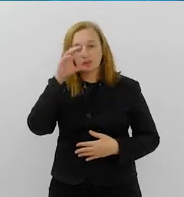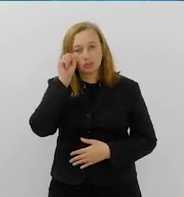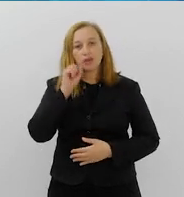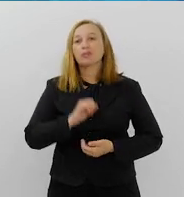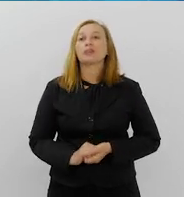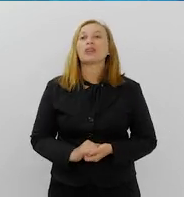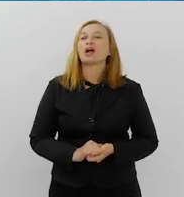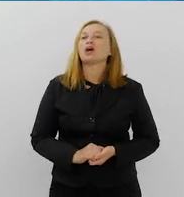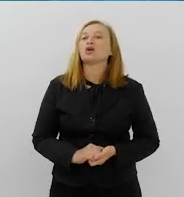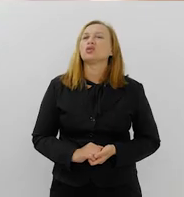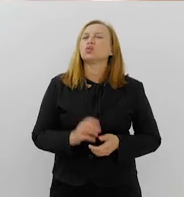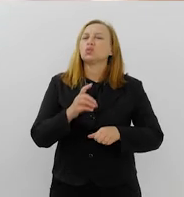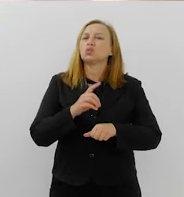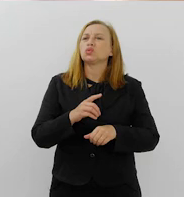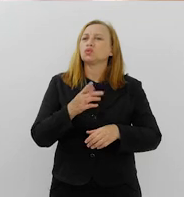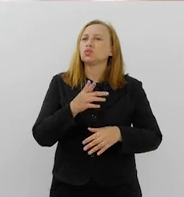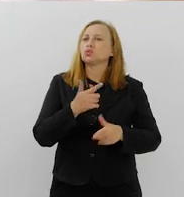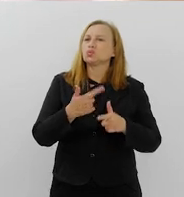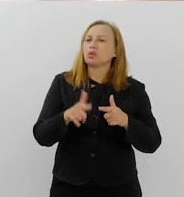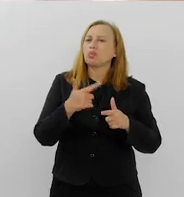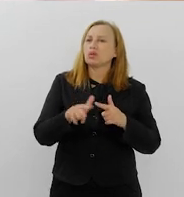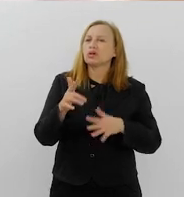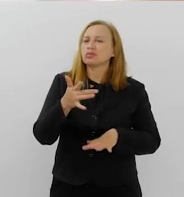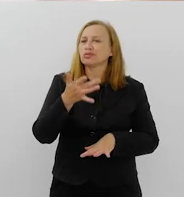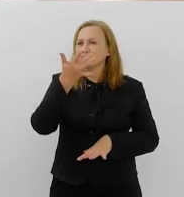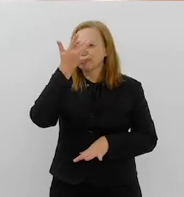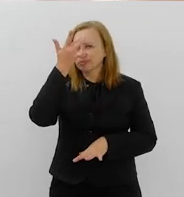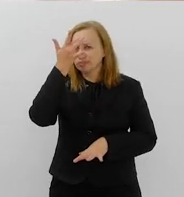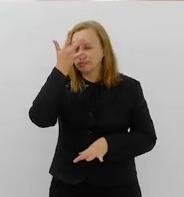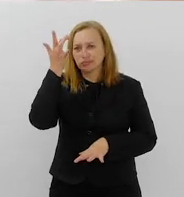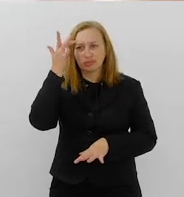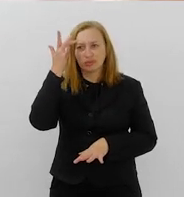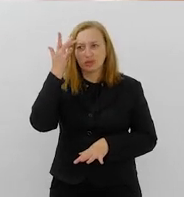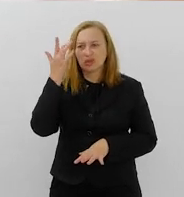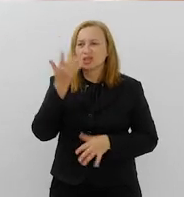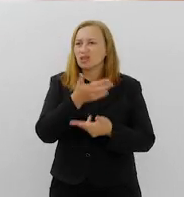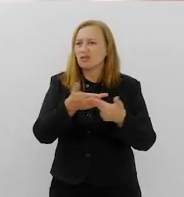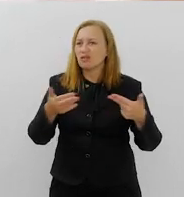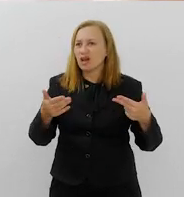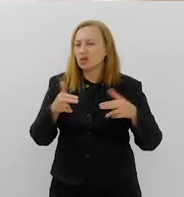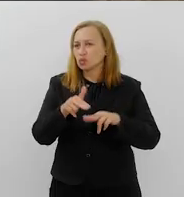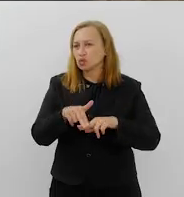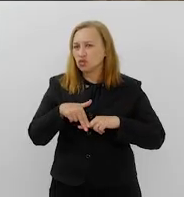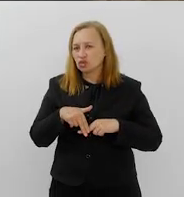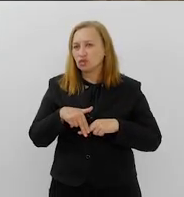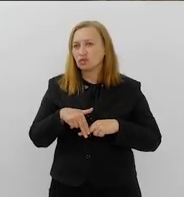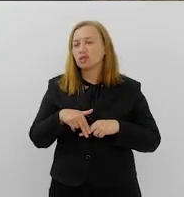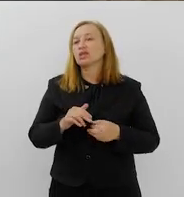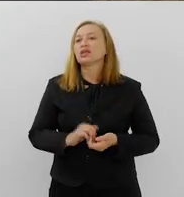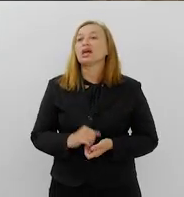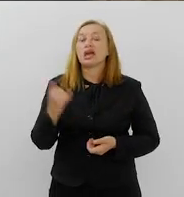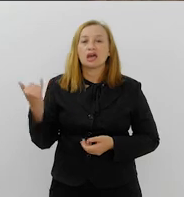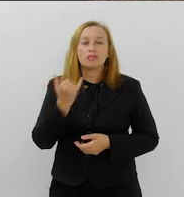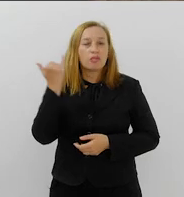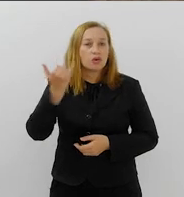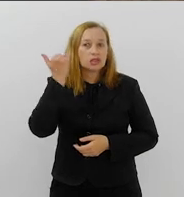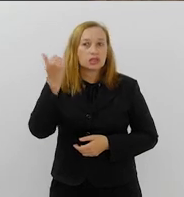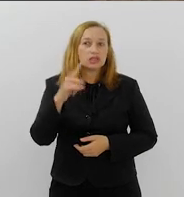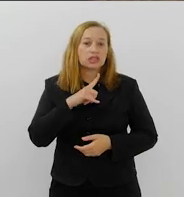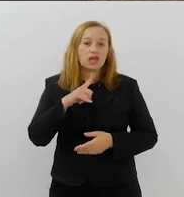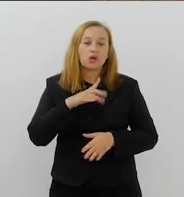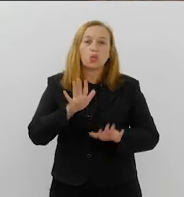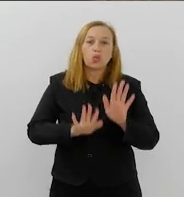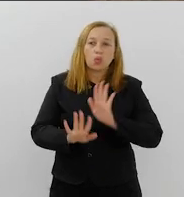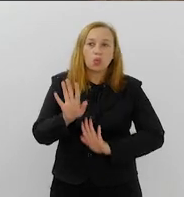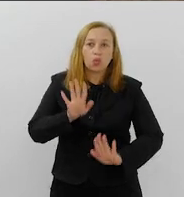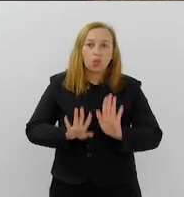dormir. Doutora, os problemas de saúde mental, ele tem um complexo conjunto de fatores, né? Então é importante a gente